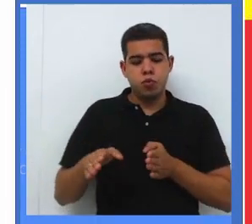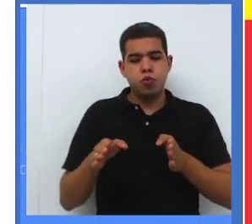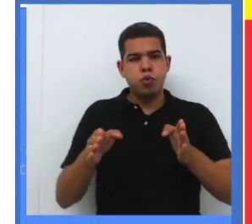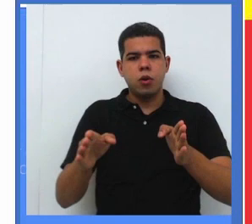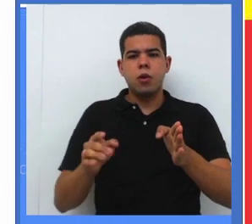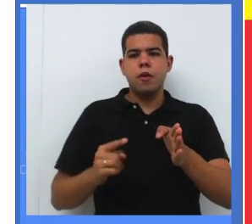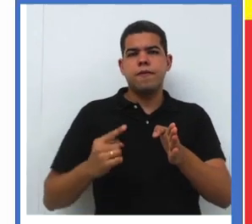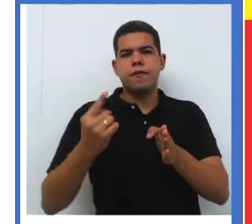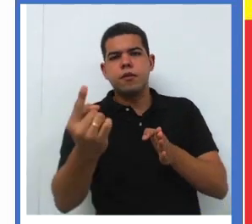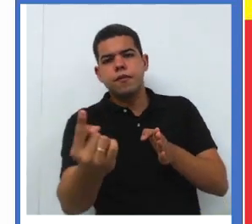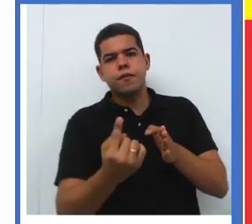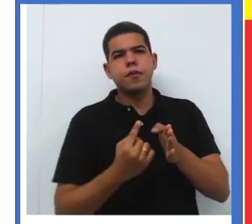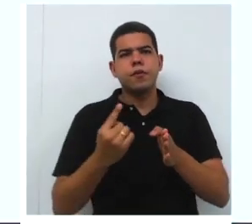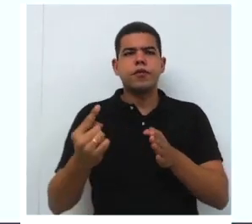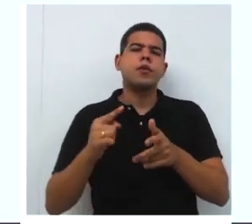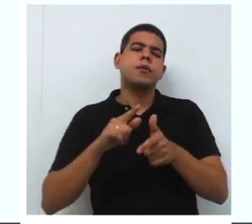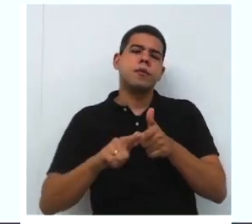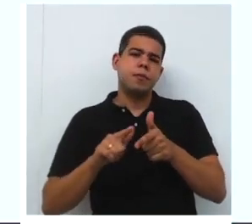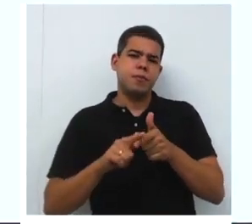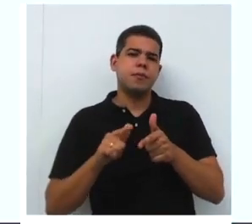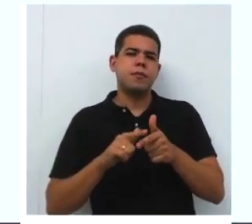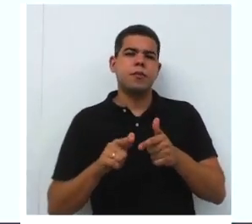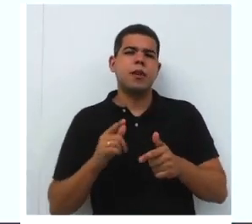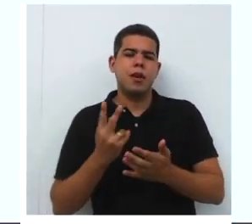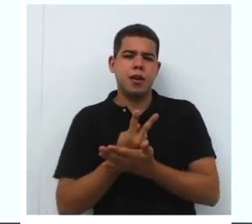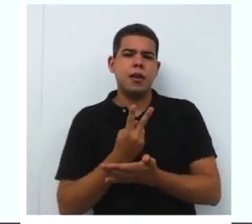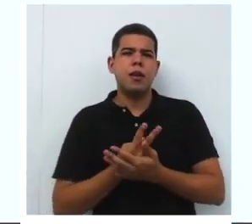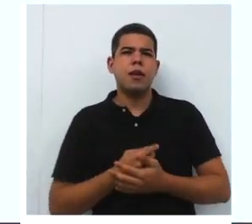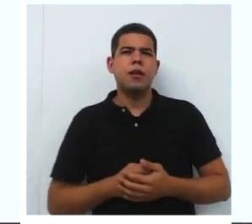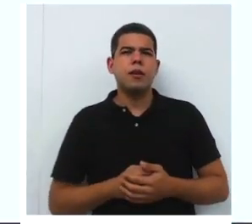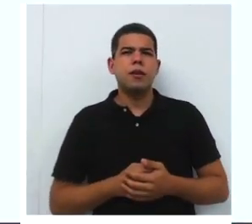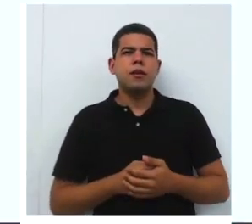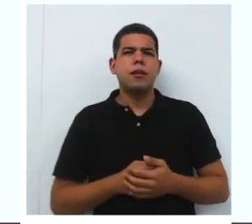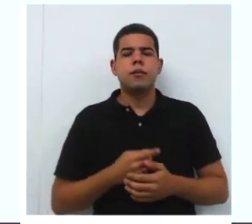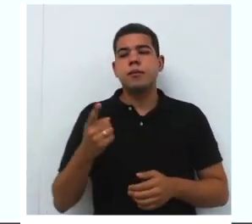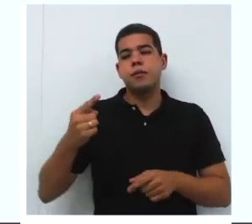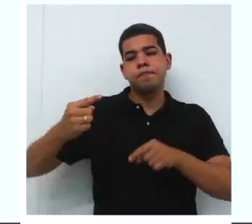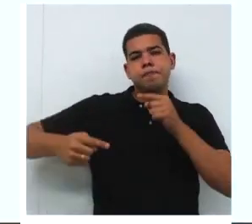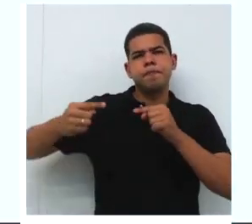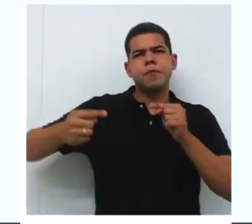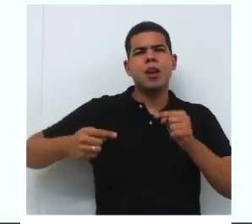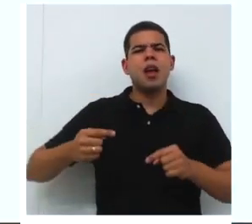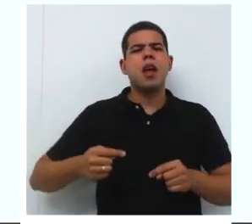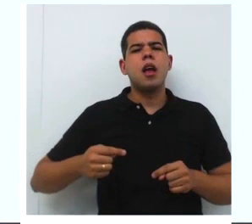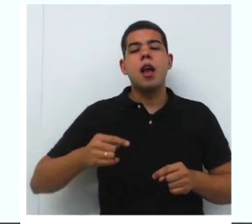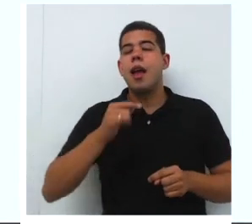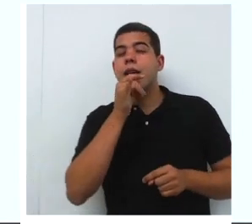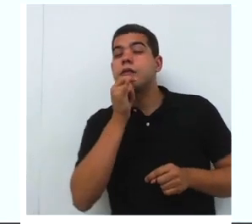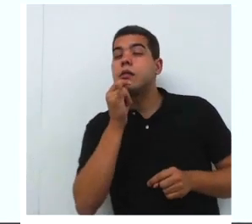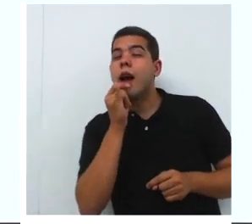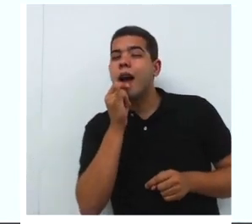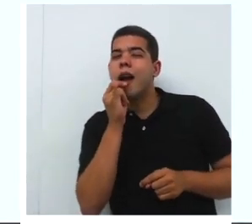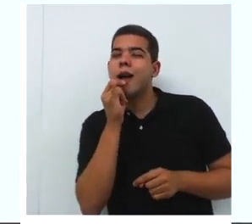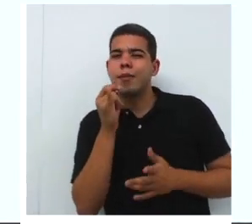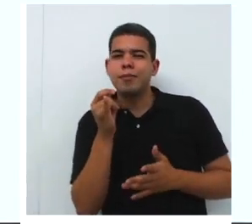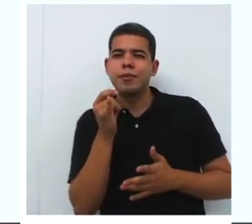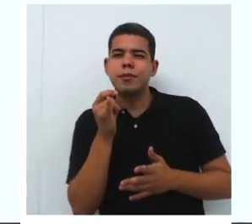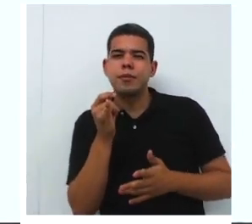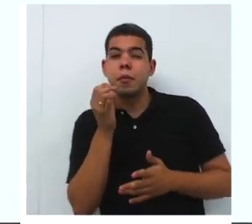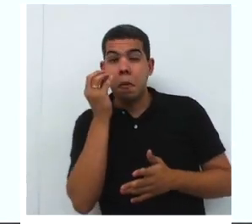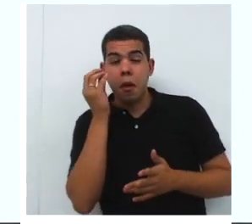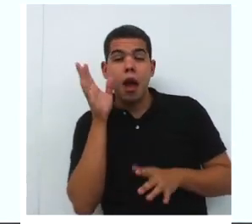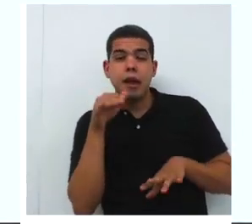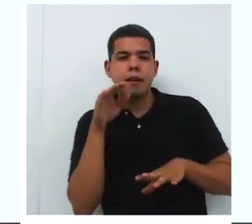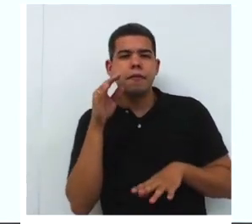espaço de ir e vir. Então, o político ele vai usar com certeza isso. Você na sua comunidade, você tem o quê?